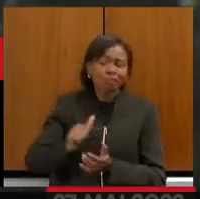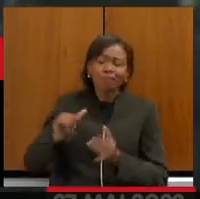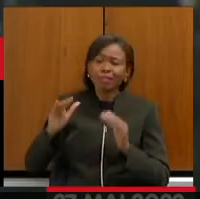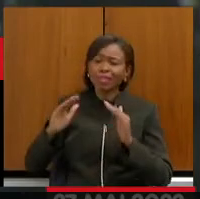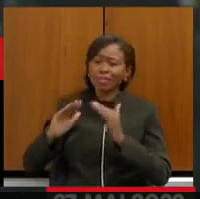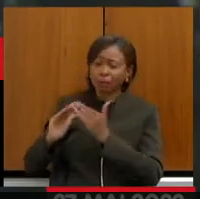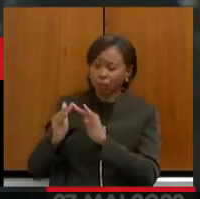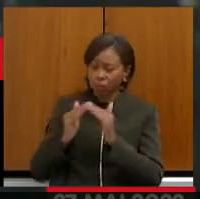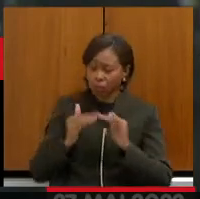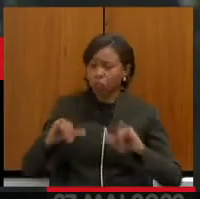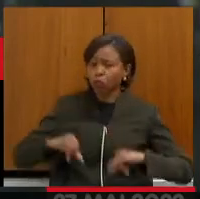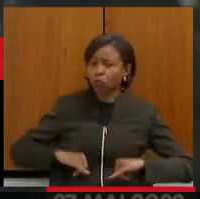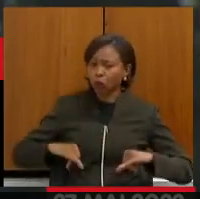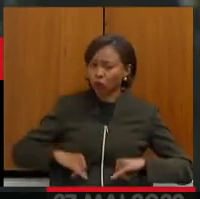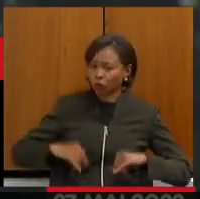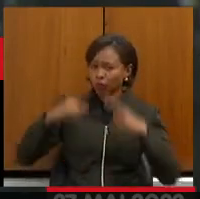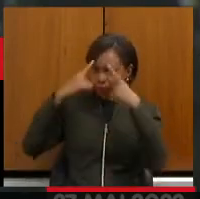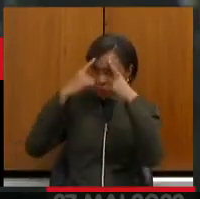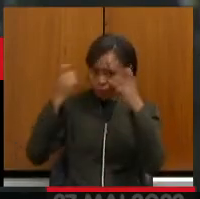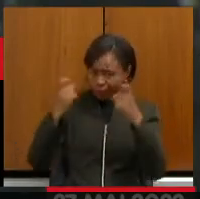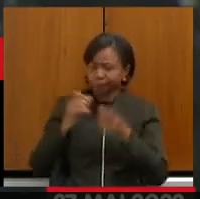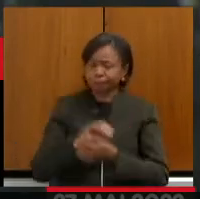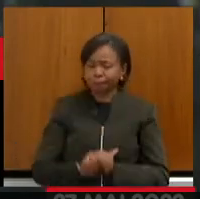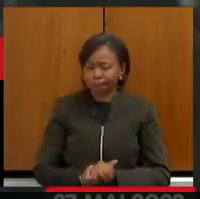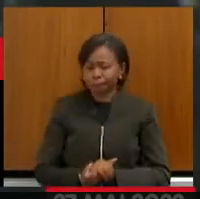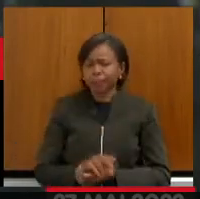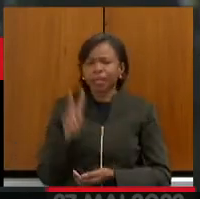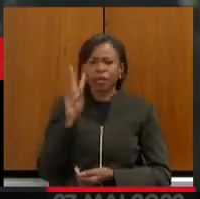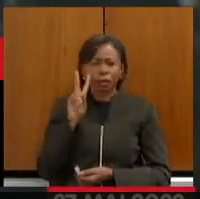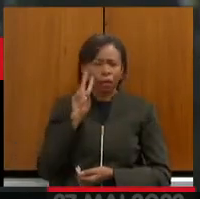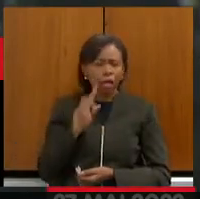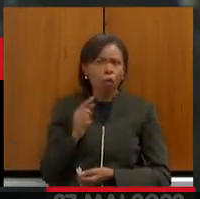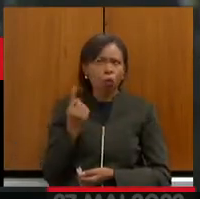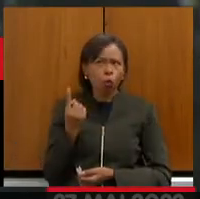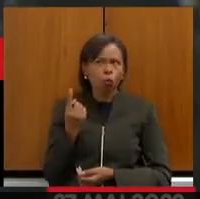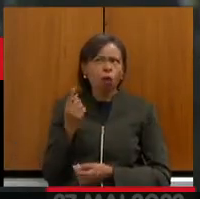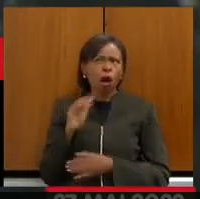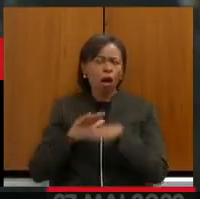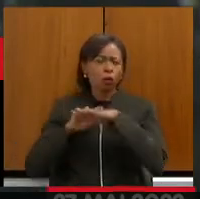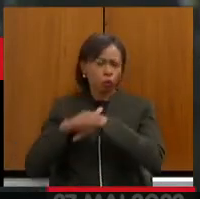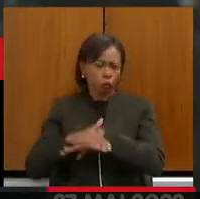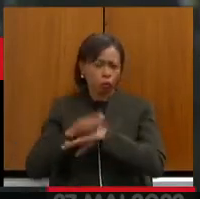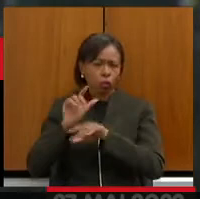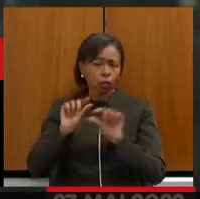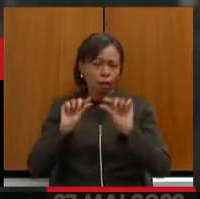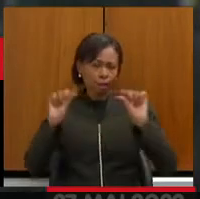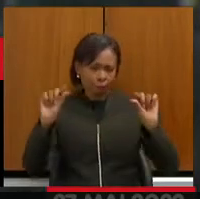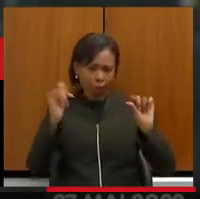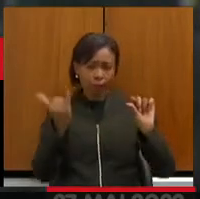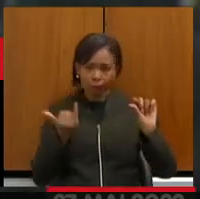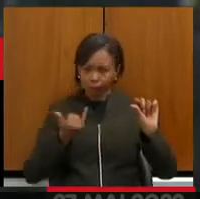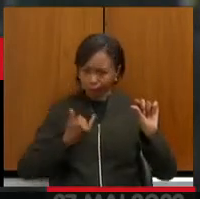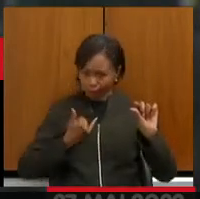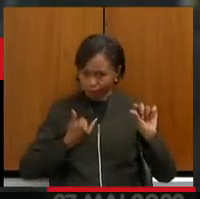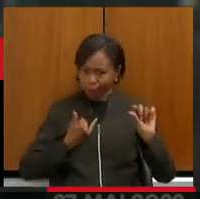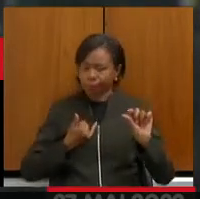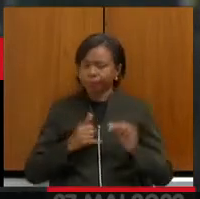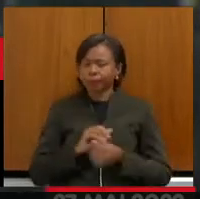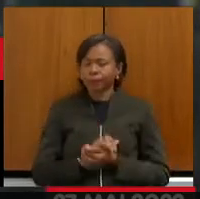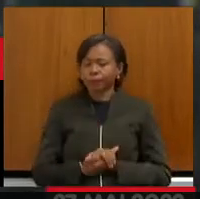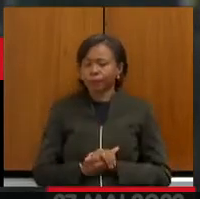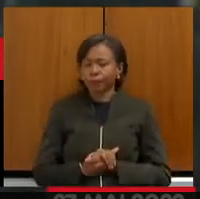violência eu Boa noite a ouvir a seguinte frase eu vou ser breve eu